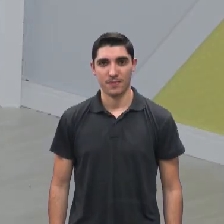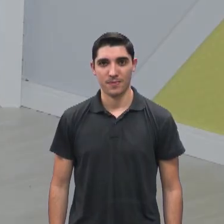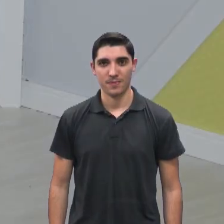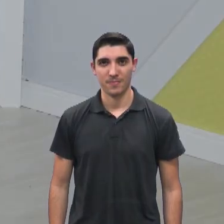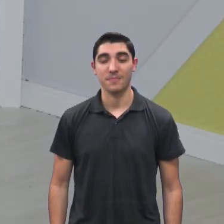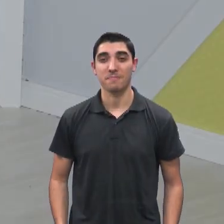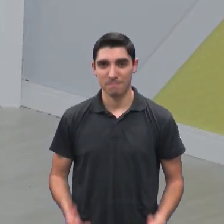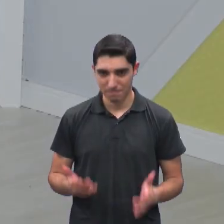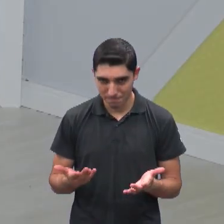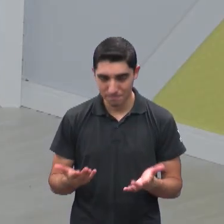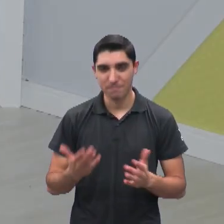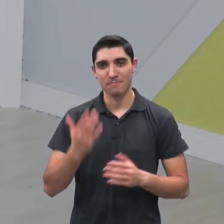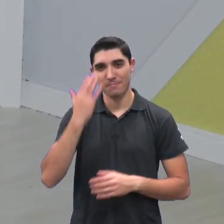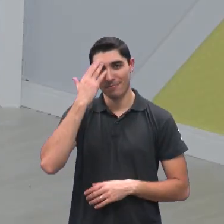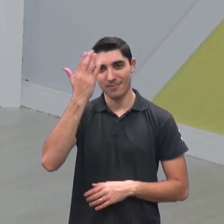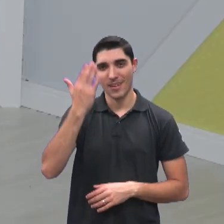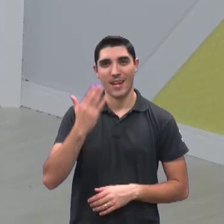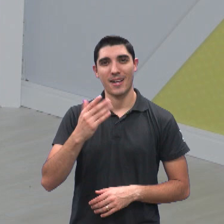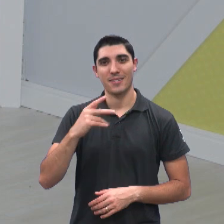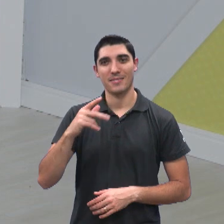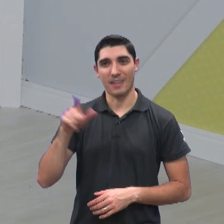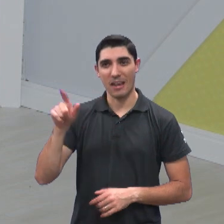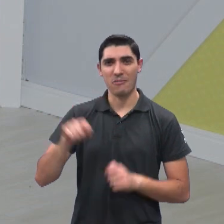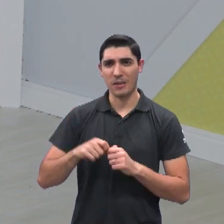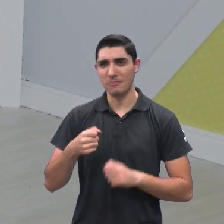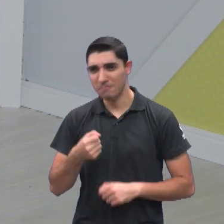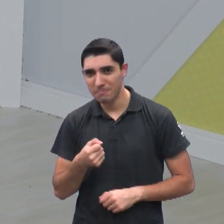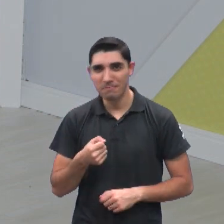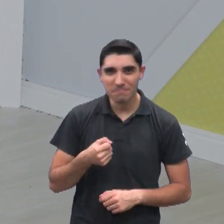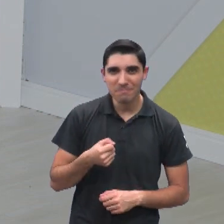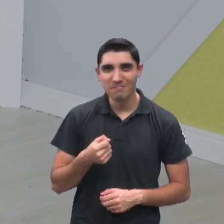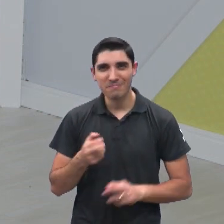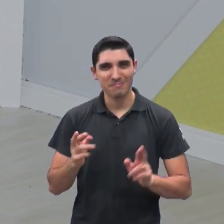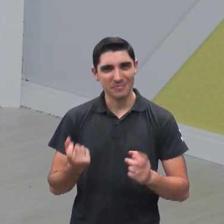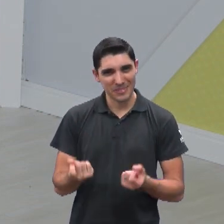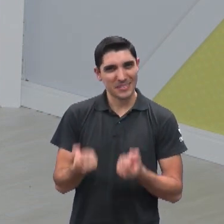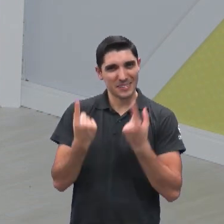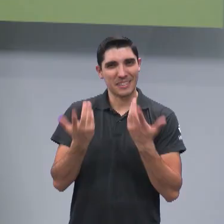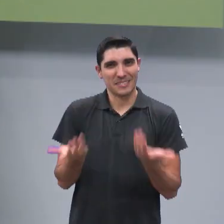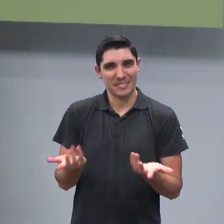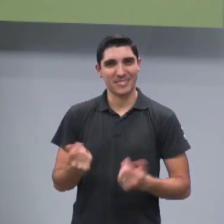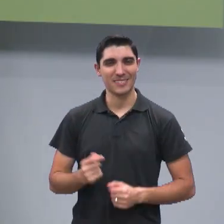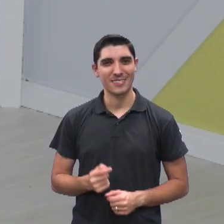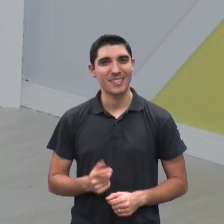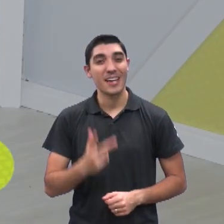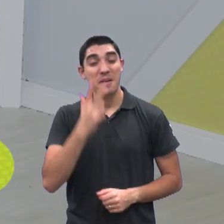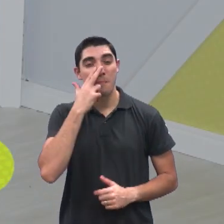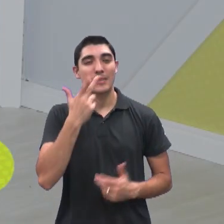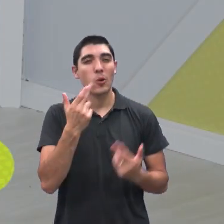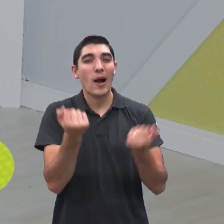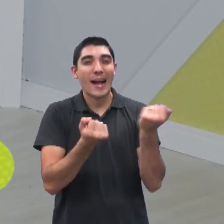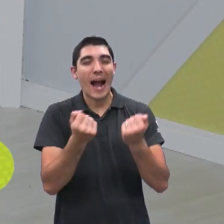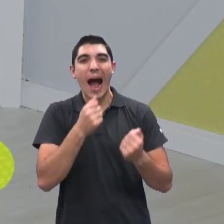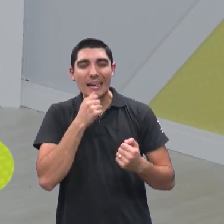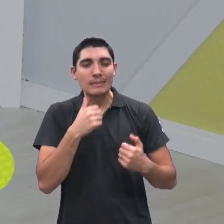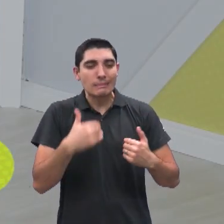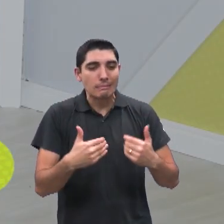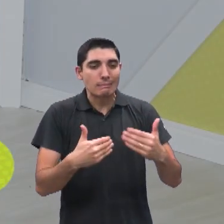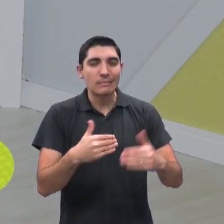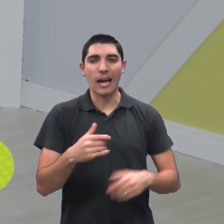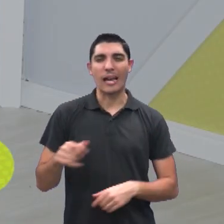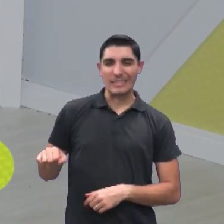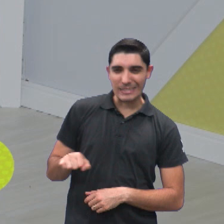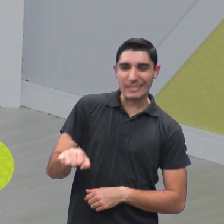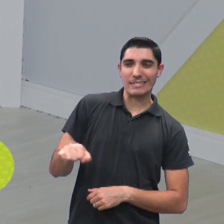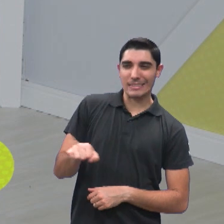Valeu, Paulo. Obrigado pelas informações. O Paulo começou pegando no PIG, assim, pegando ali... Testando amortecedor. Gastando ali a segunda marcha e tudo mais.